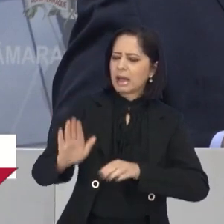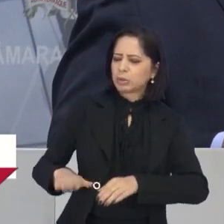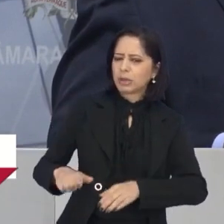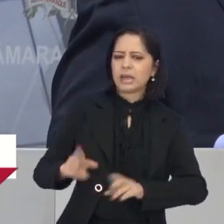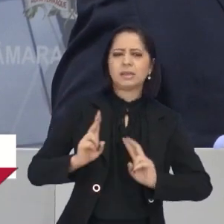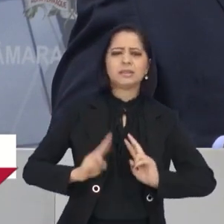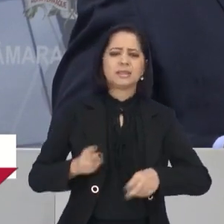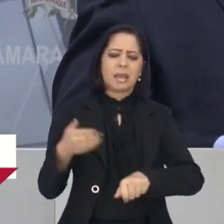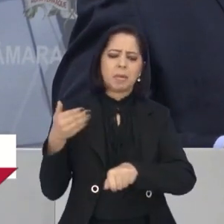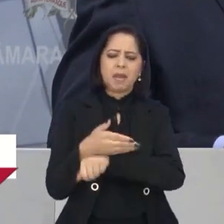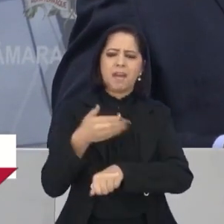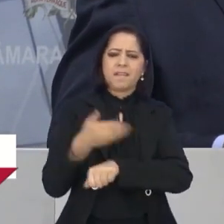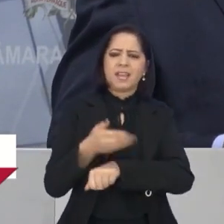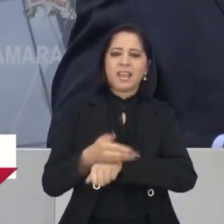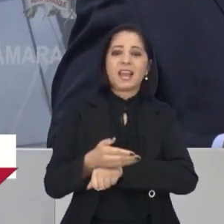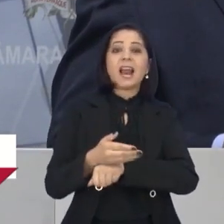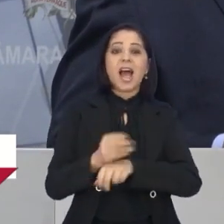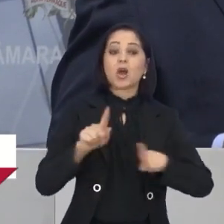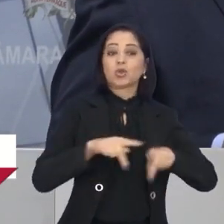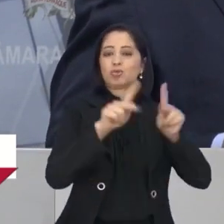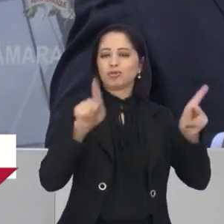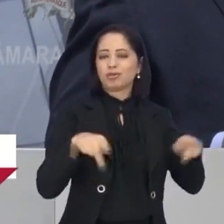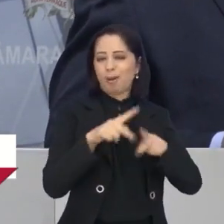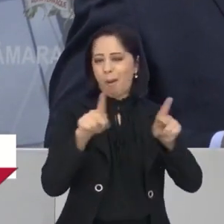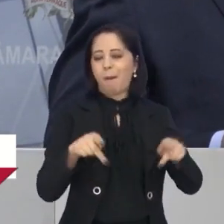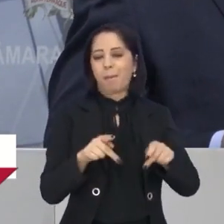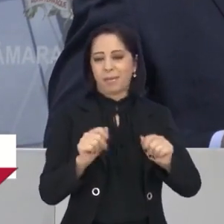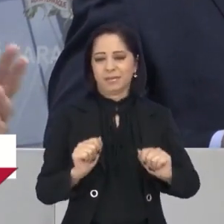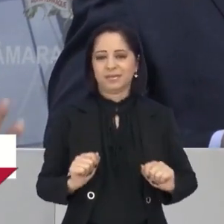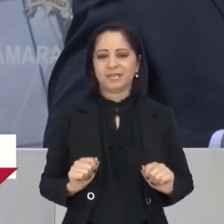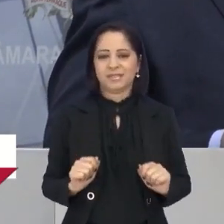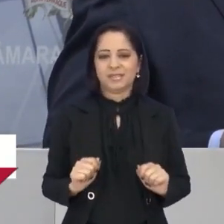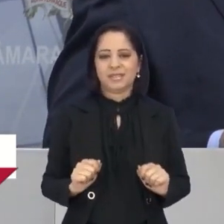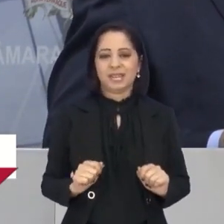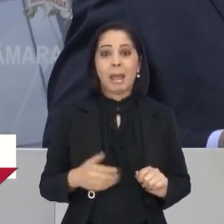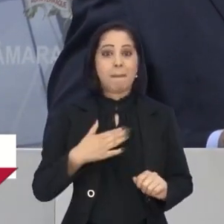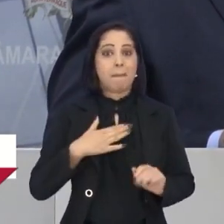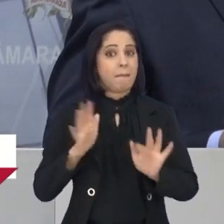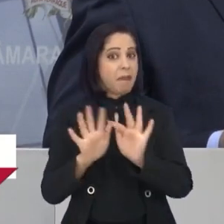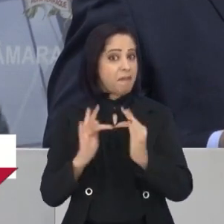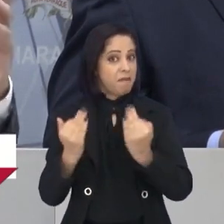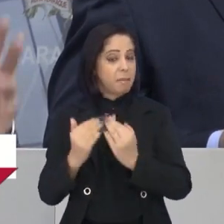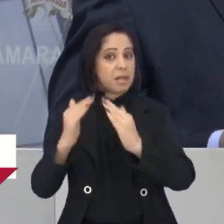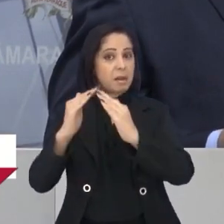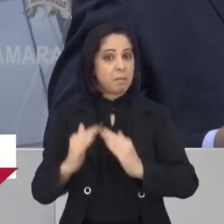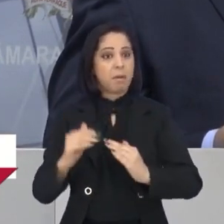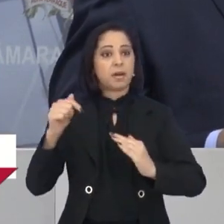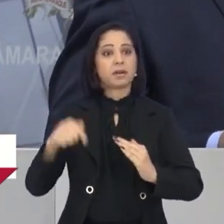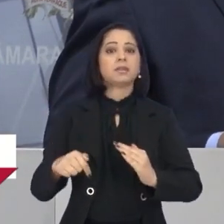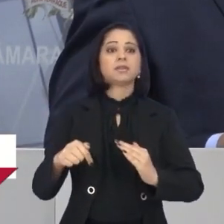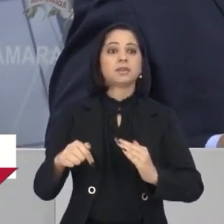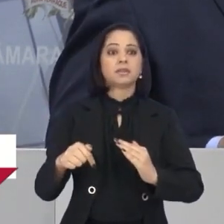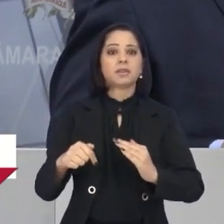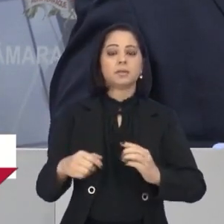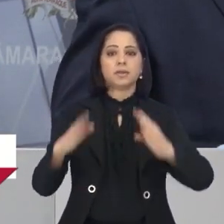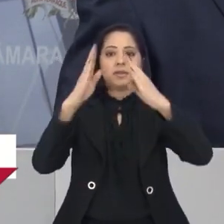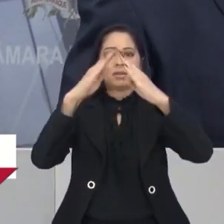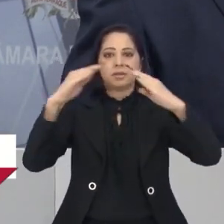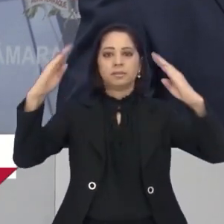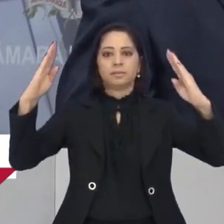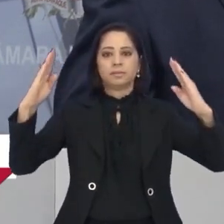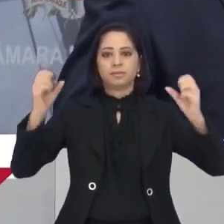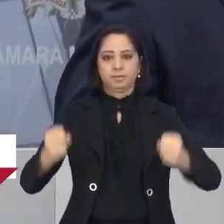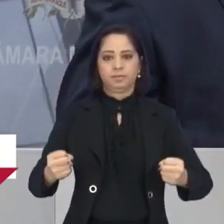Centervale Shopping que foi o primeiro Shopping da região enfim tenho parentes aqui em Salesópolis em em Redenção da